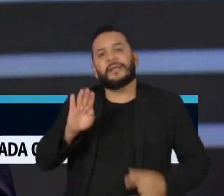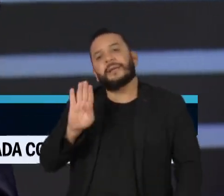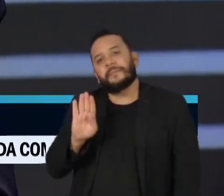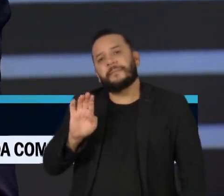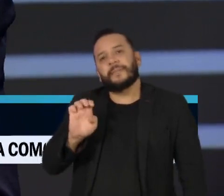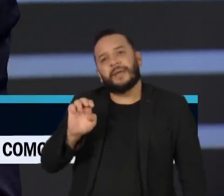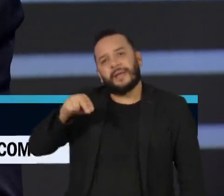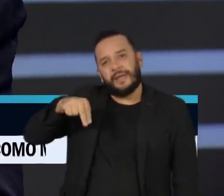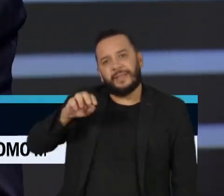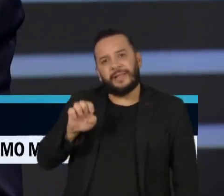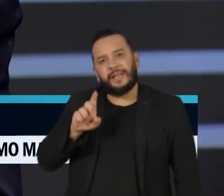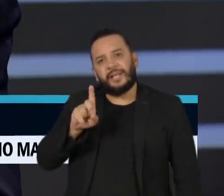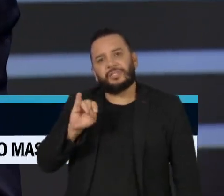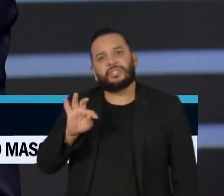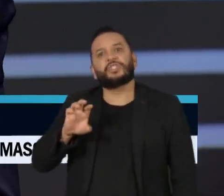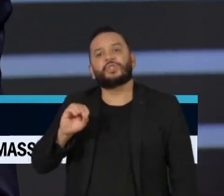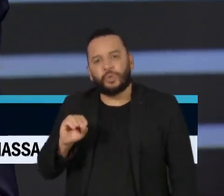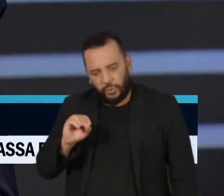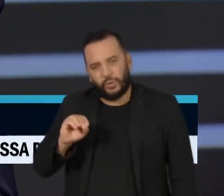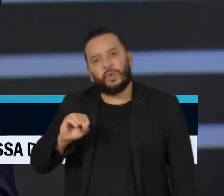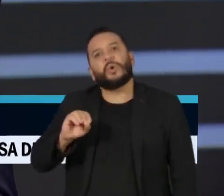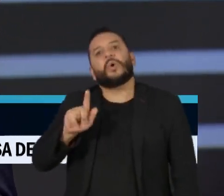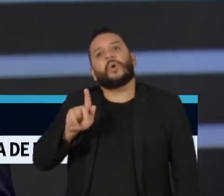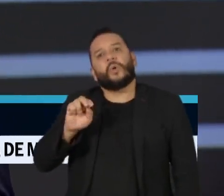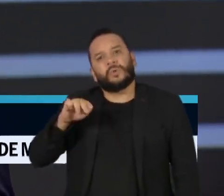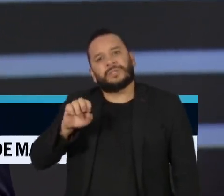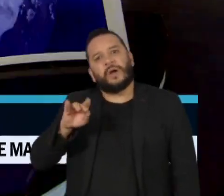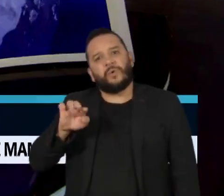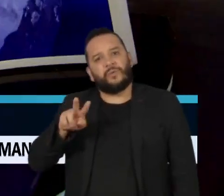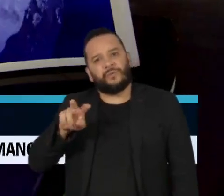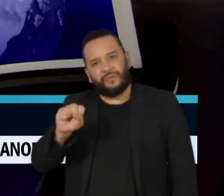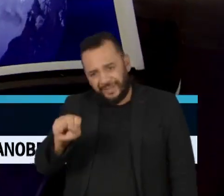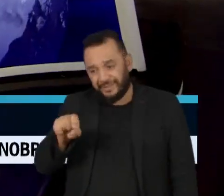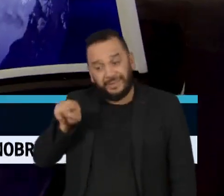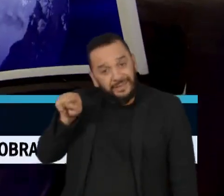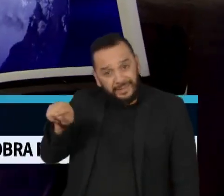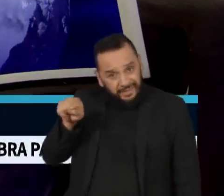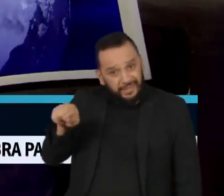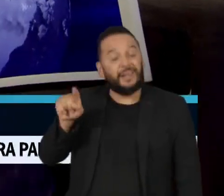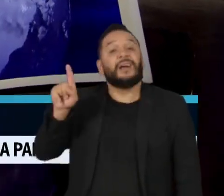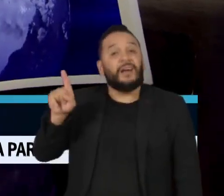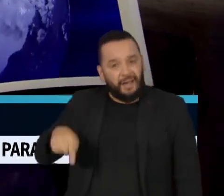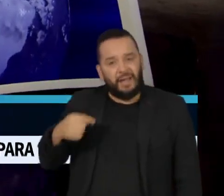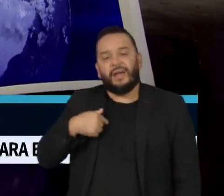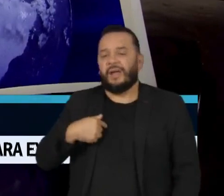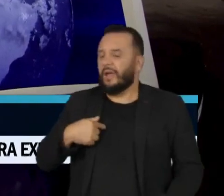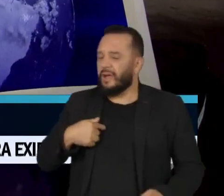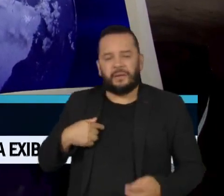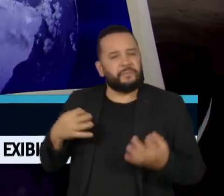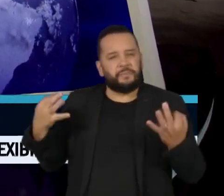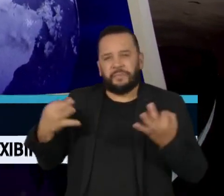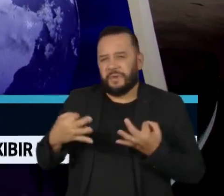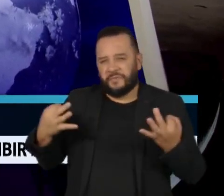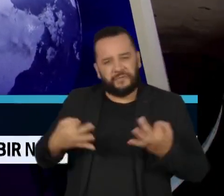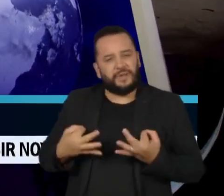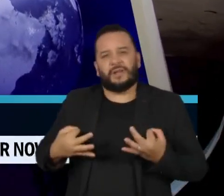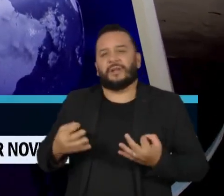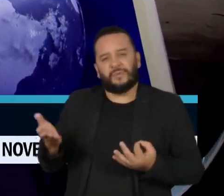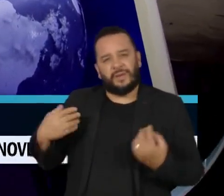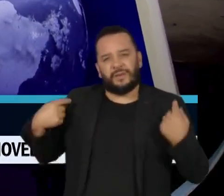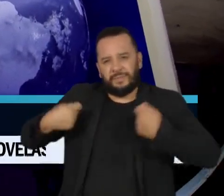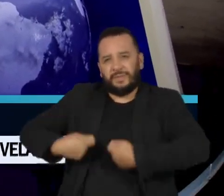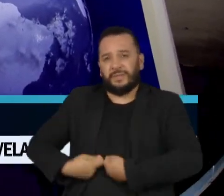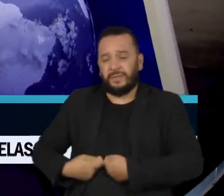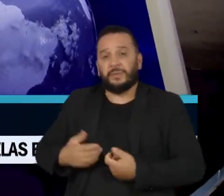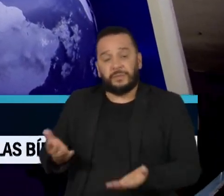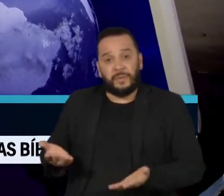Benedito Gonçalves, que também é do CNJ, né? Do TSE, que é um excelente ministro, mas no STJ nunca